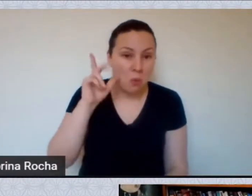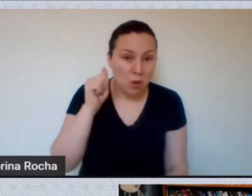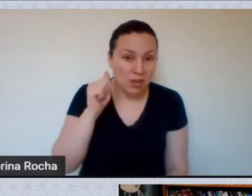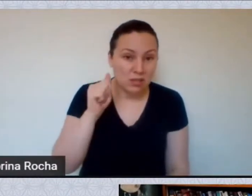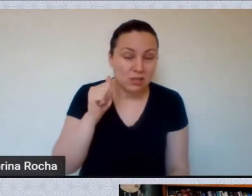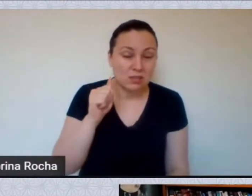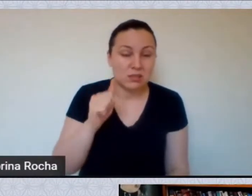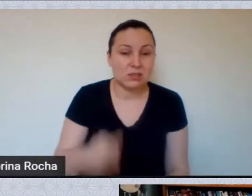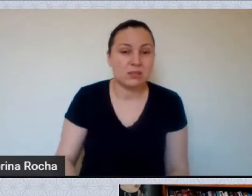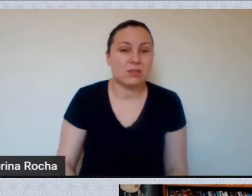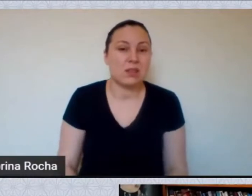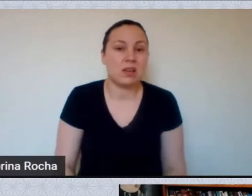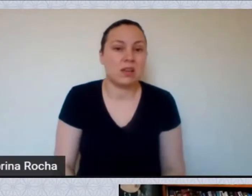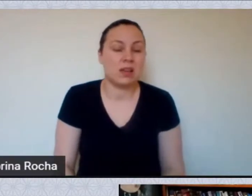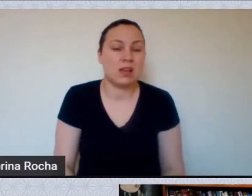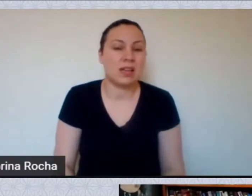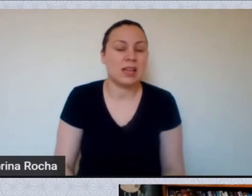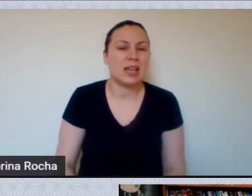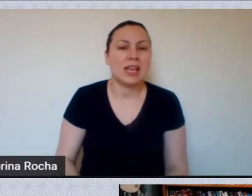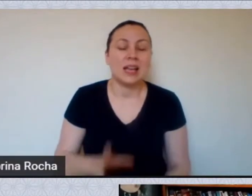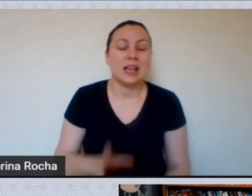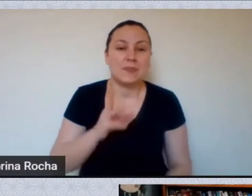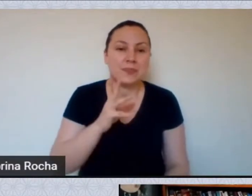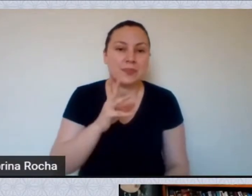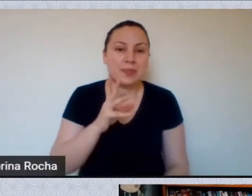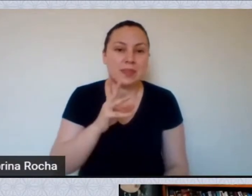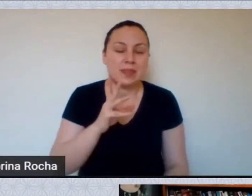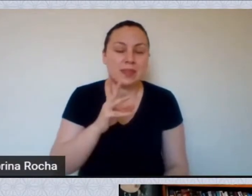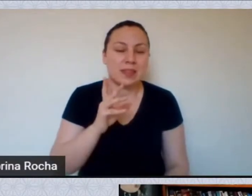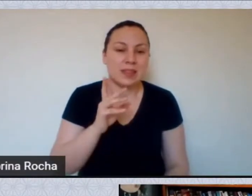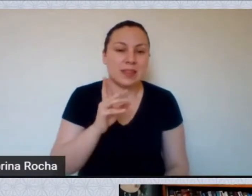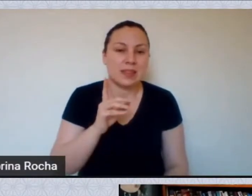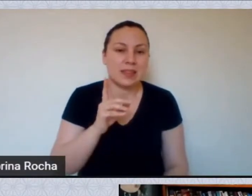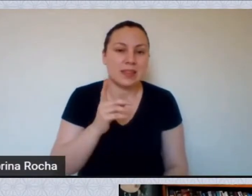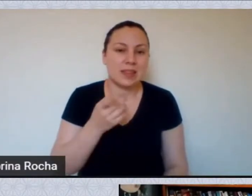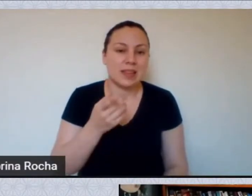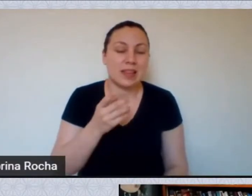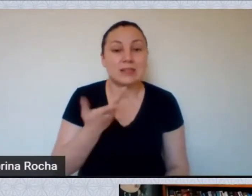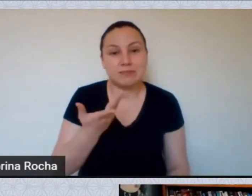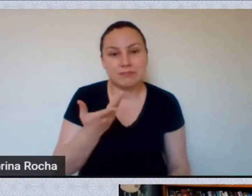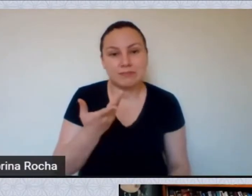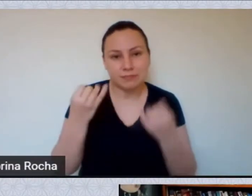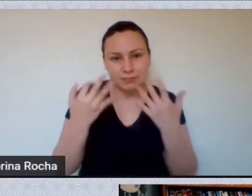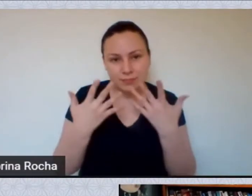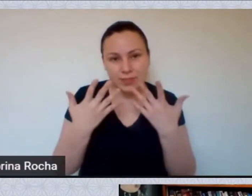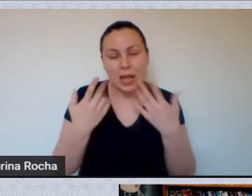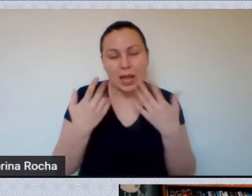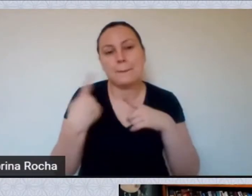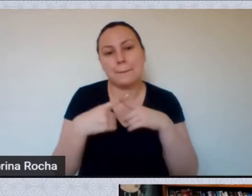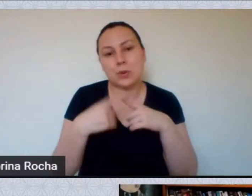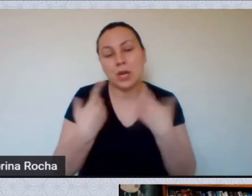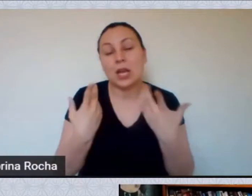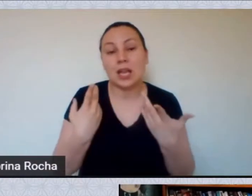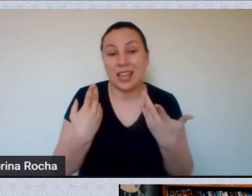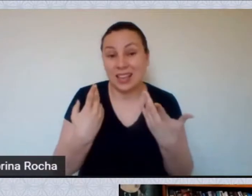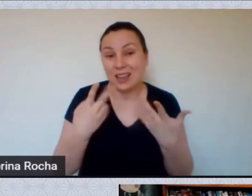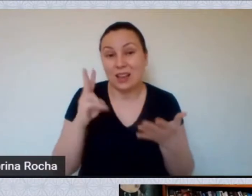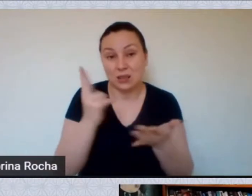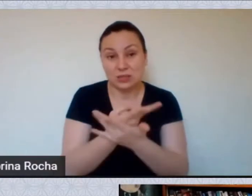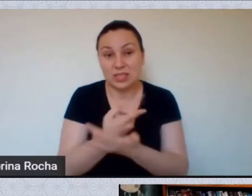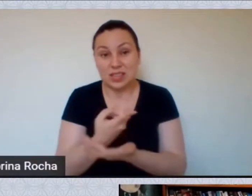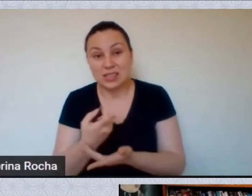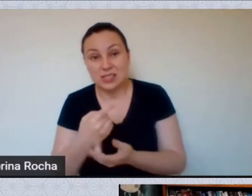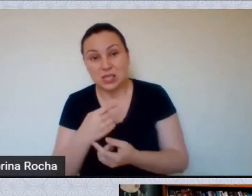a por que isso está acontecendo no momento. E se você me permitir, eu queria dar uma emendada nisso, porque é uma conversa muito